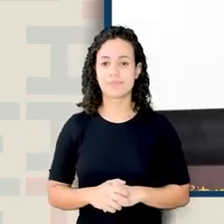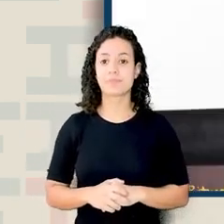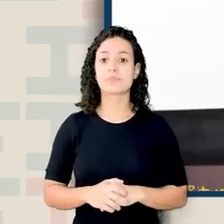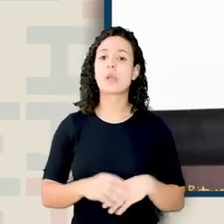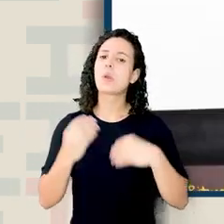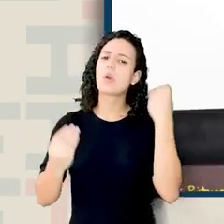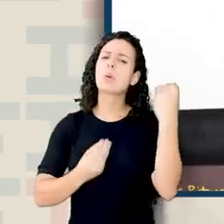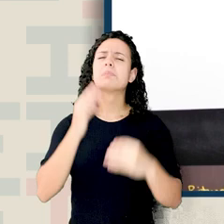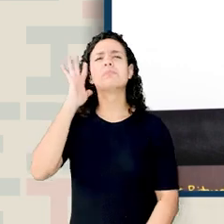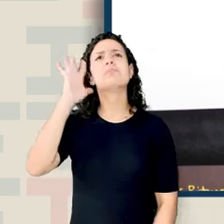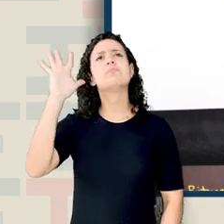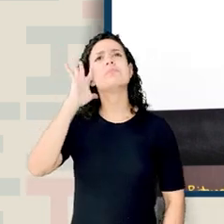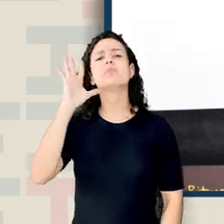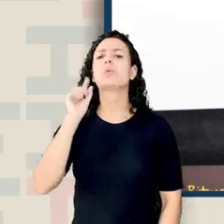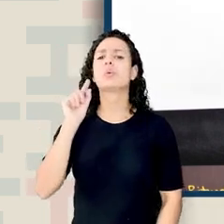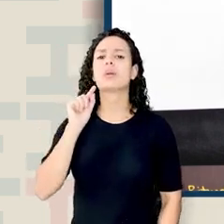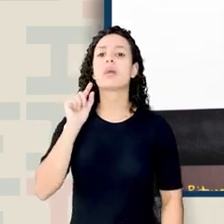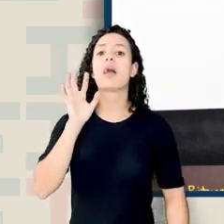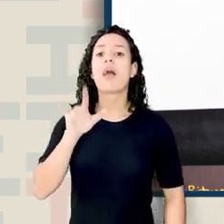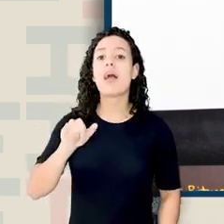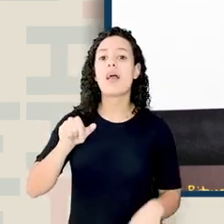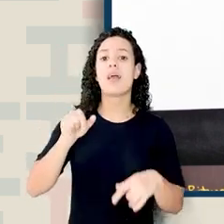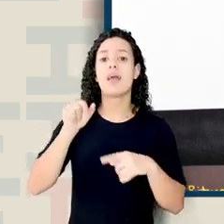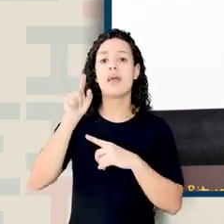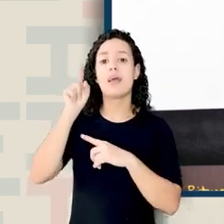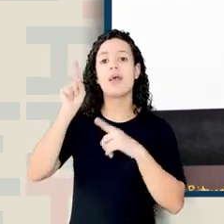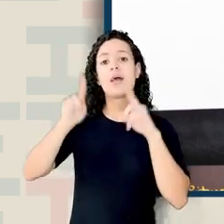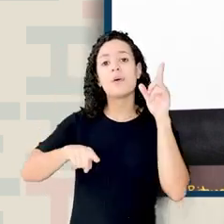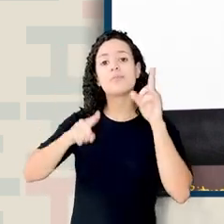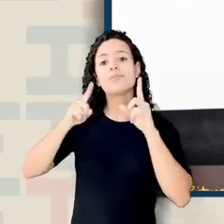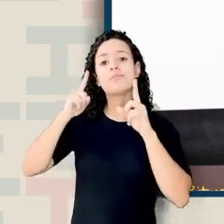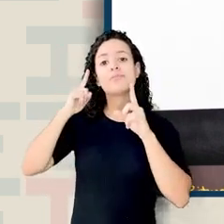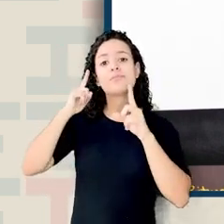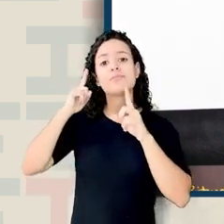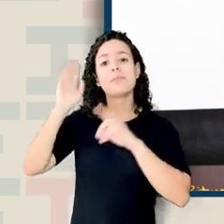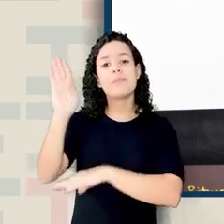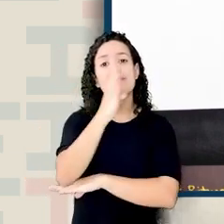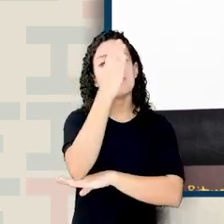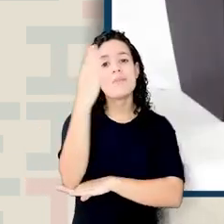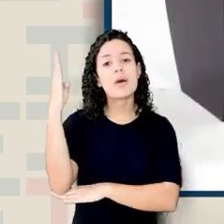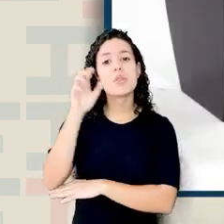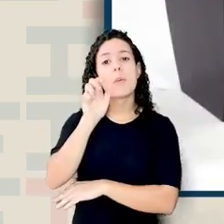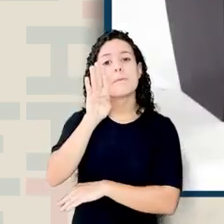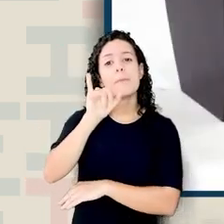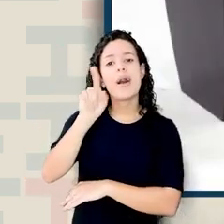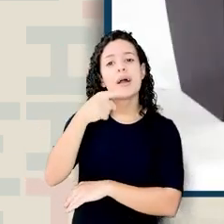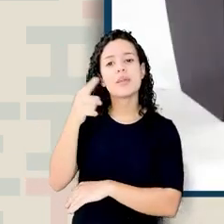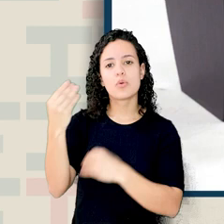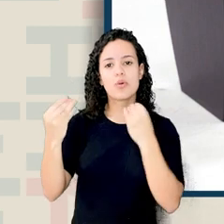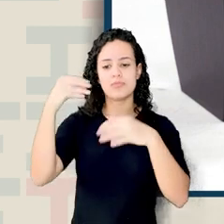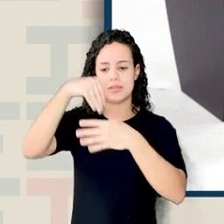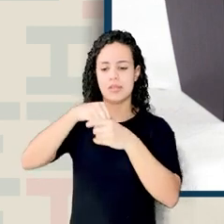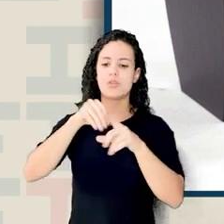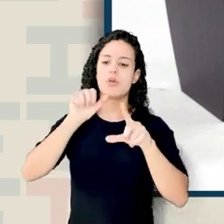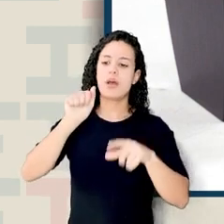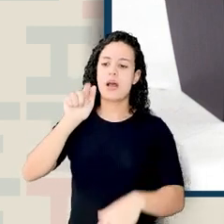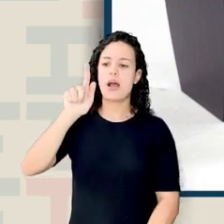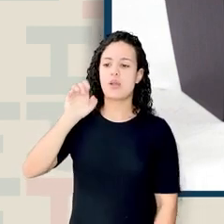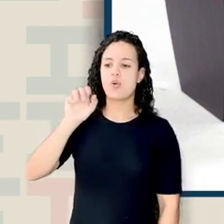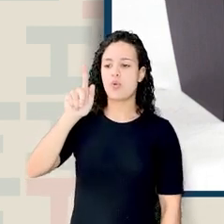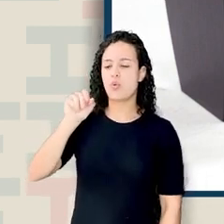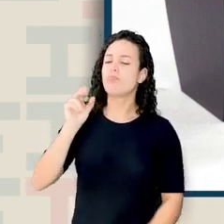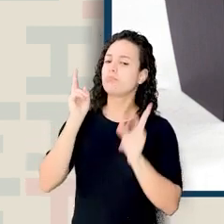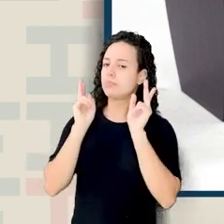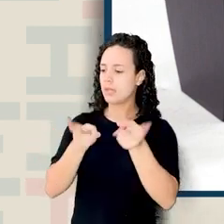Como vamos pensar esse toque do baião de maracatu no agogô? Vamos manter a mesma célula